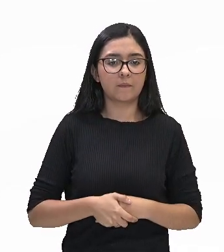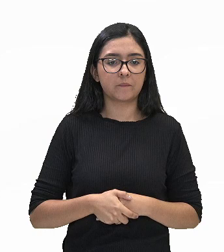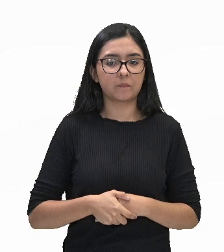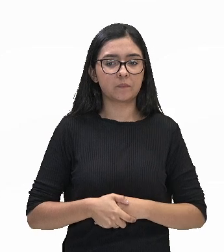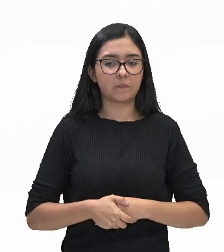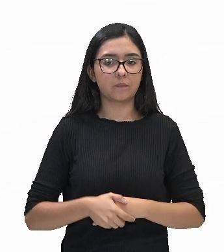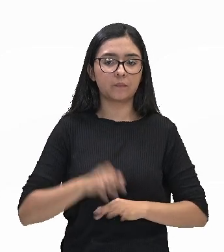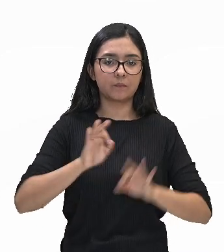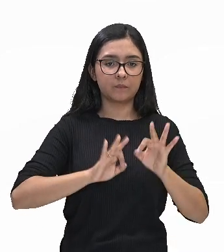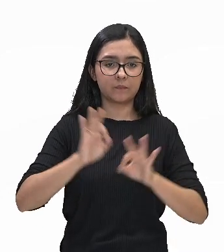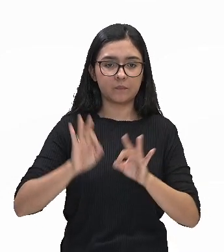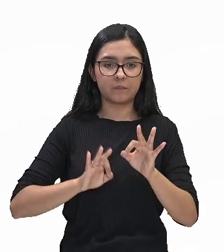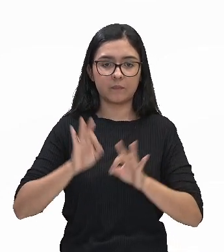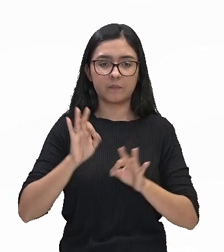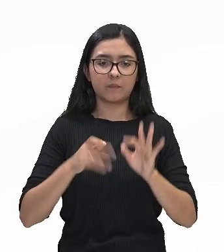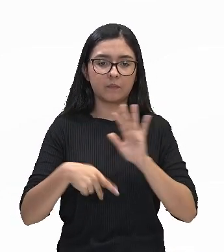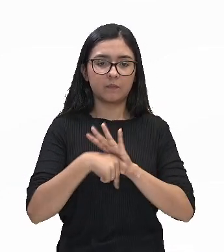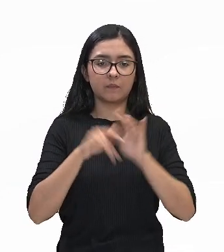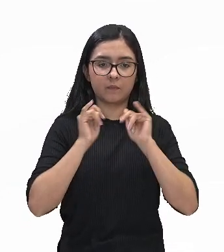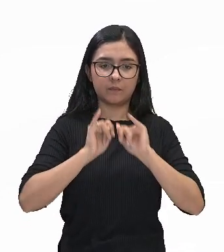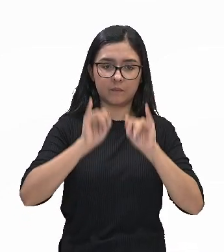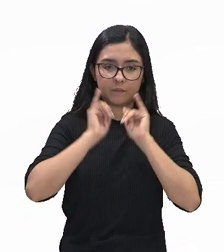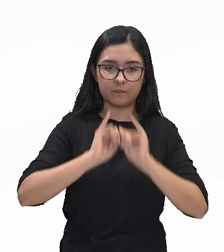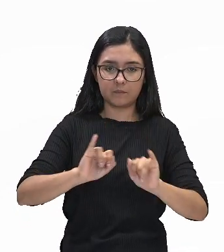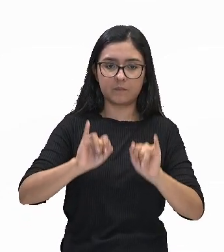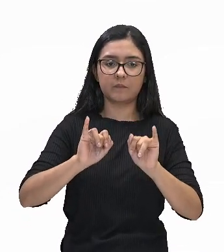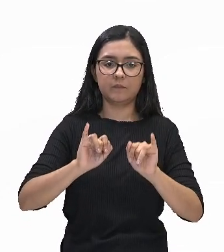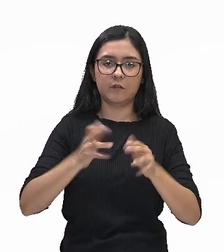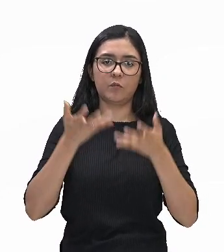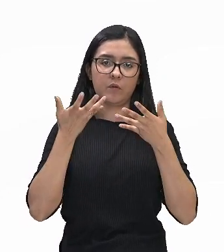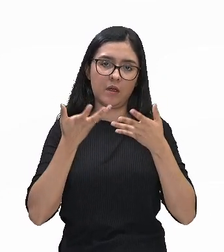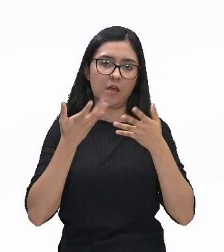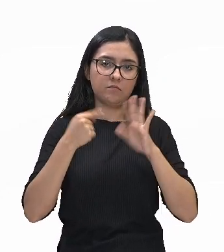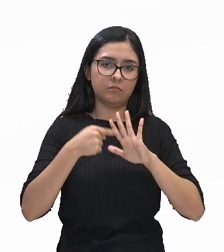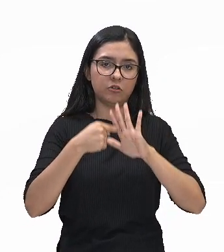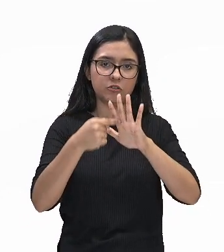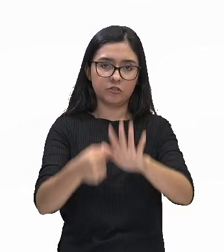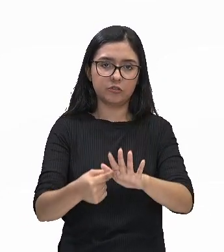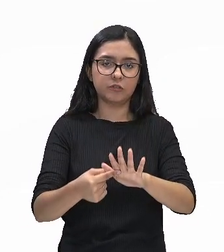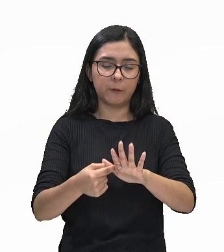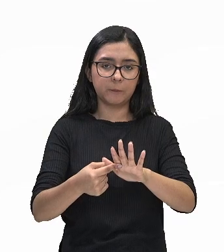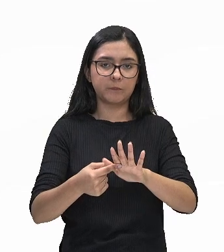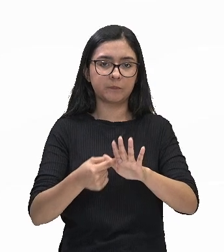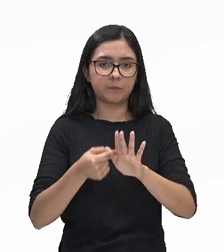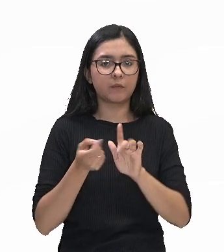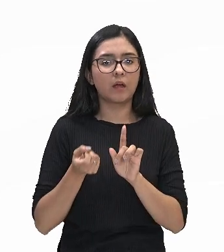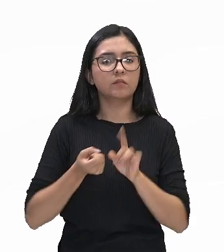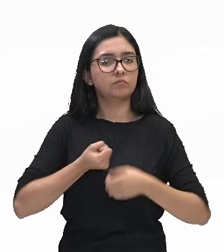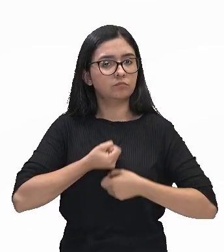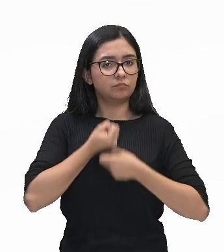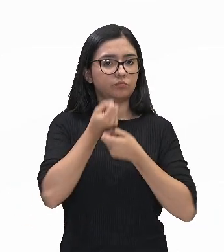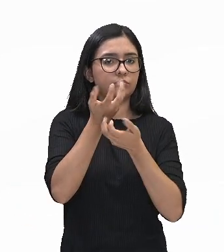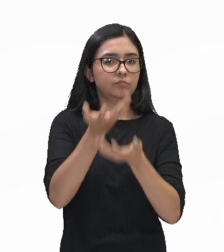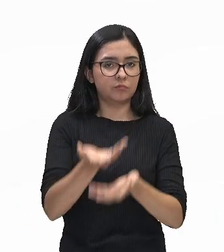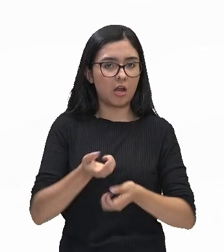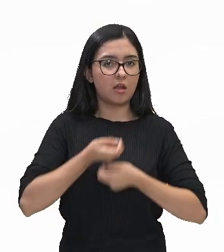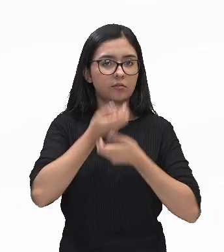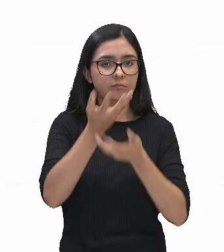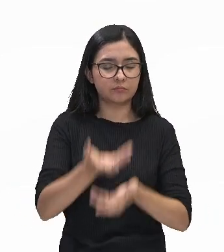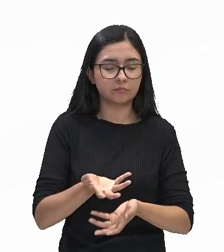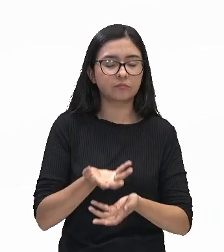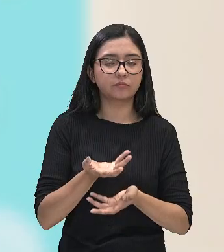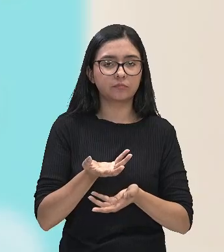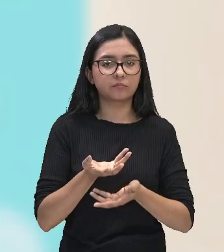pela elaboração da mensagem, porque eu quero transmitir, né, uma mensagem